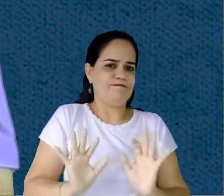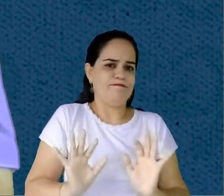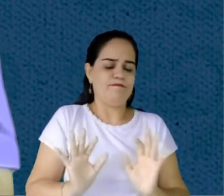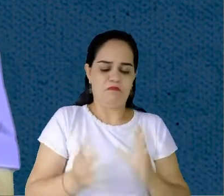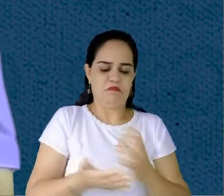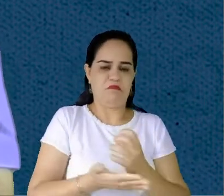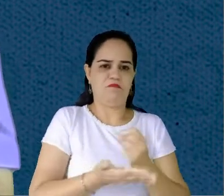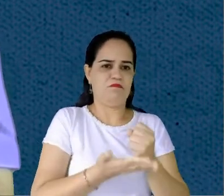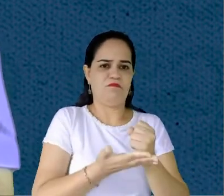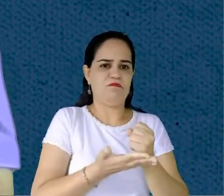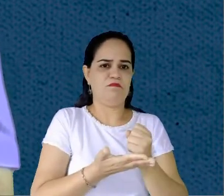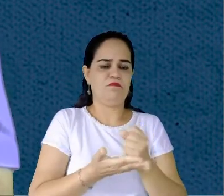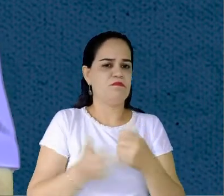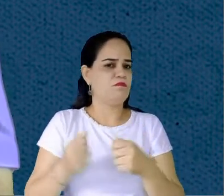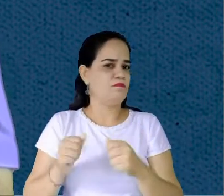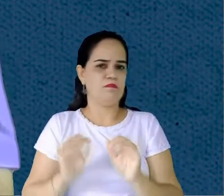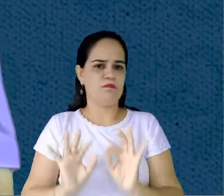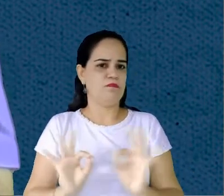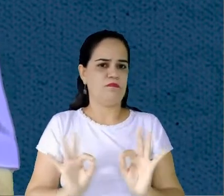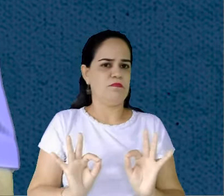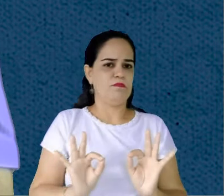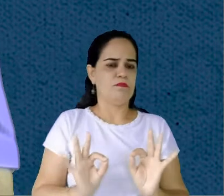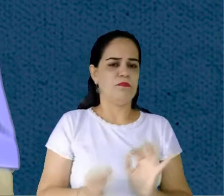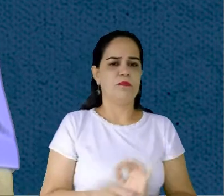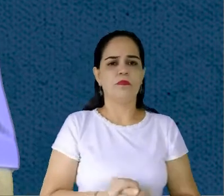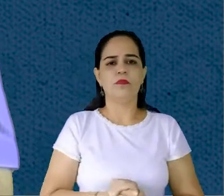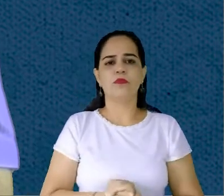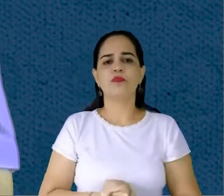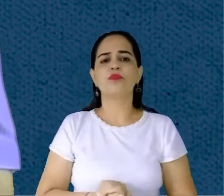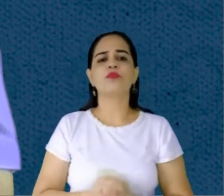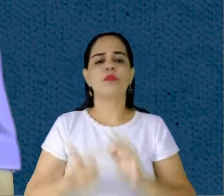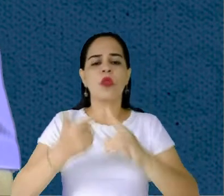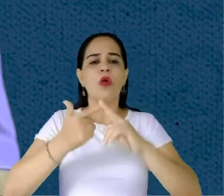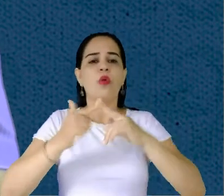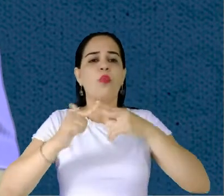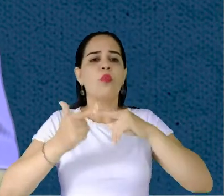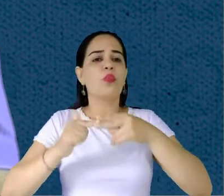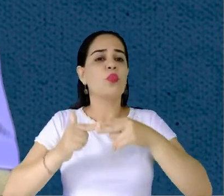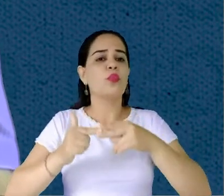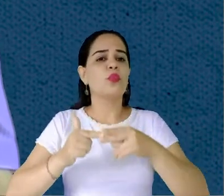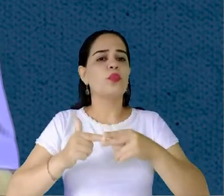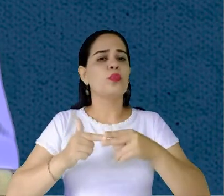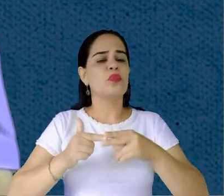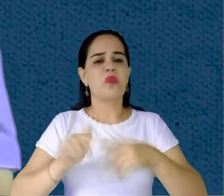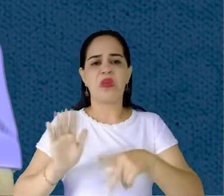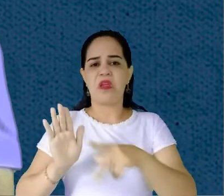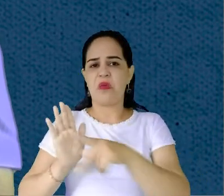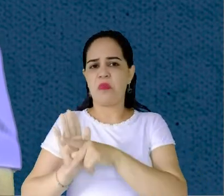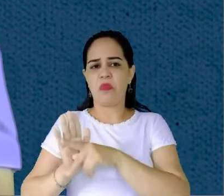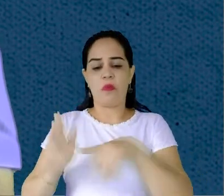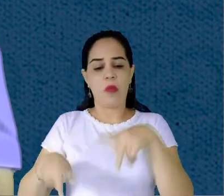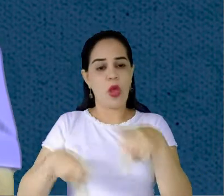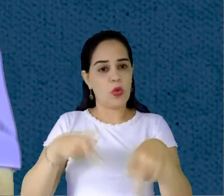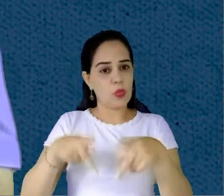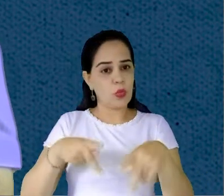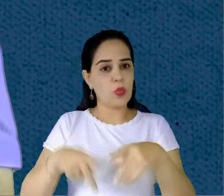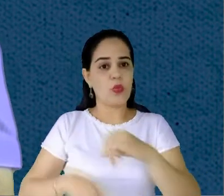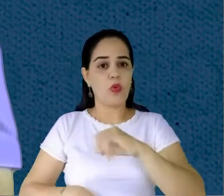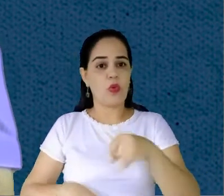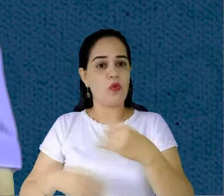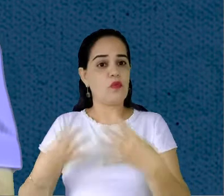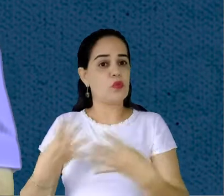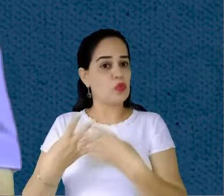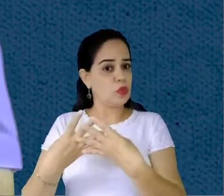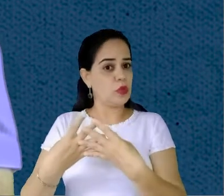era necessária para se salvar. Não era necessária. A circuncisão era própria